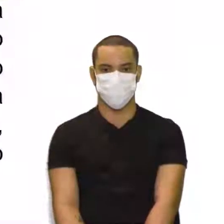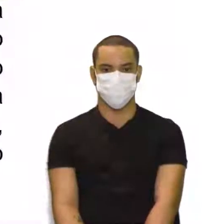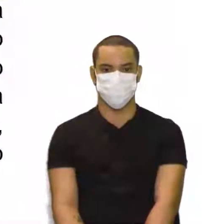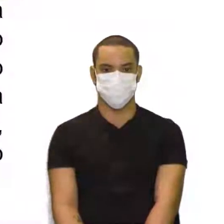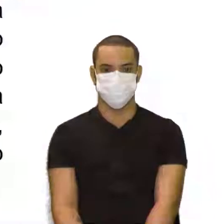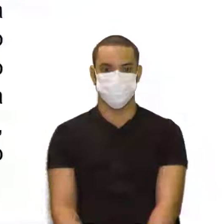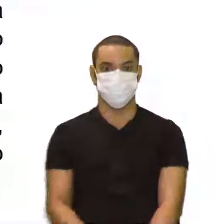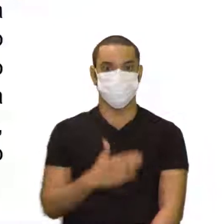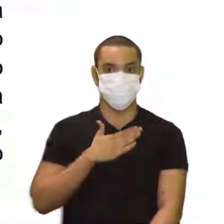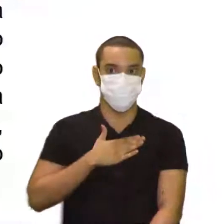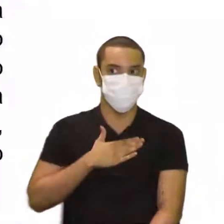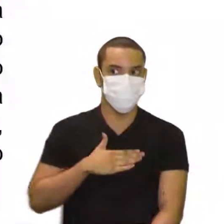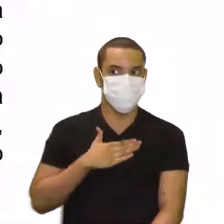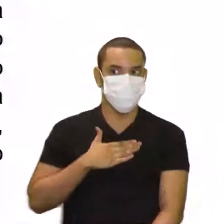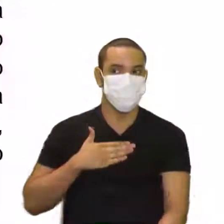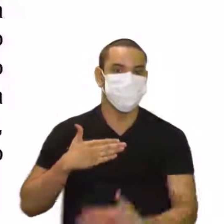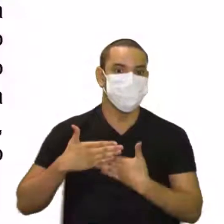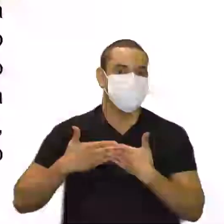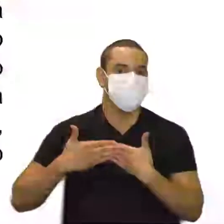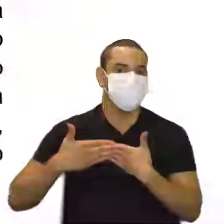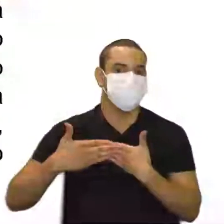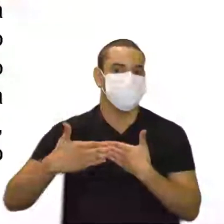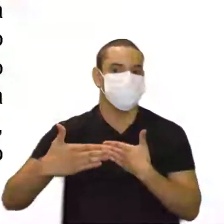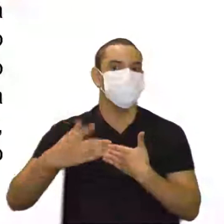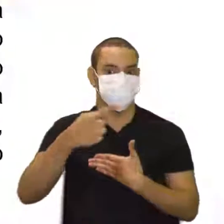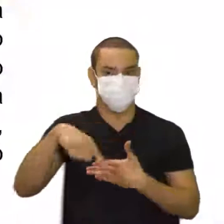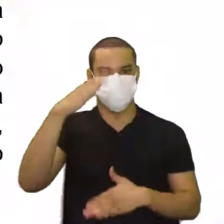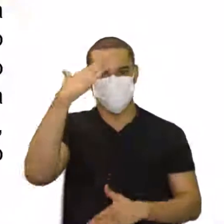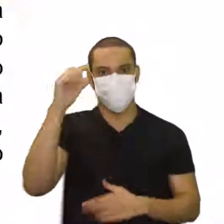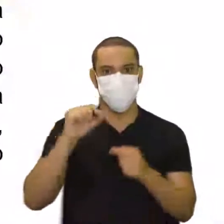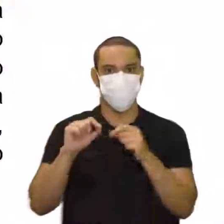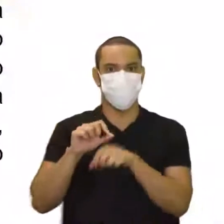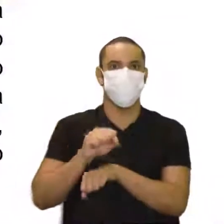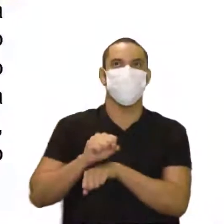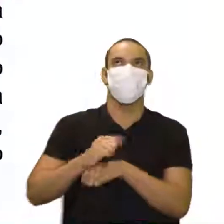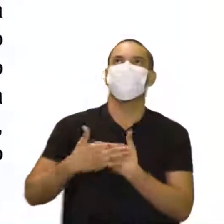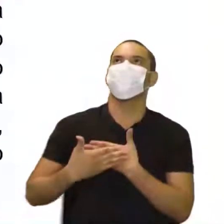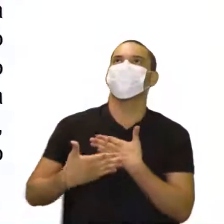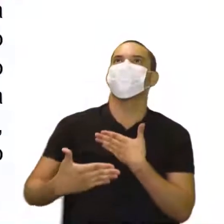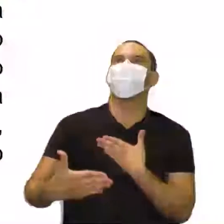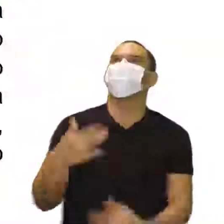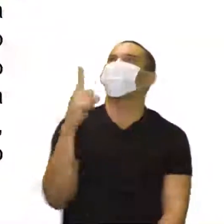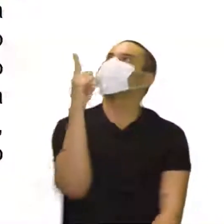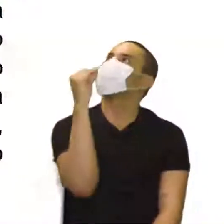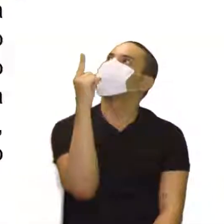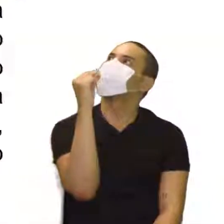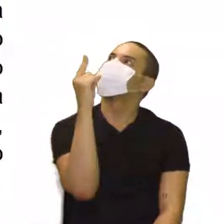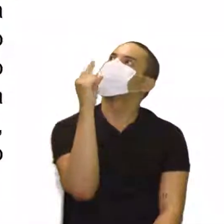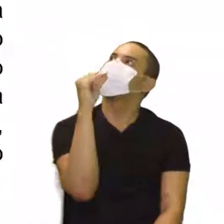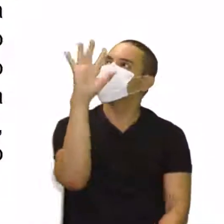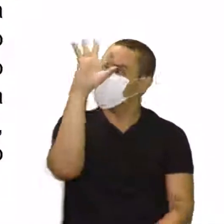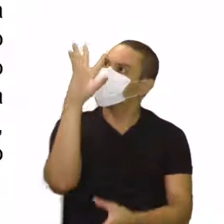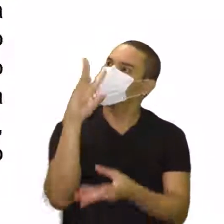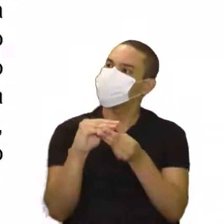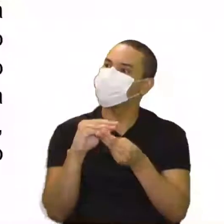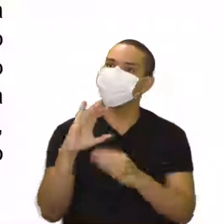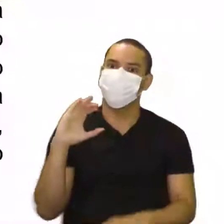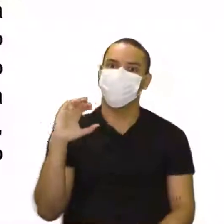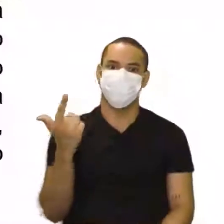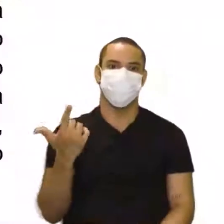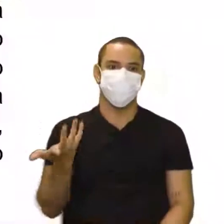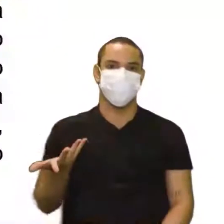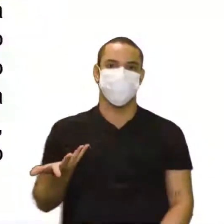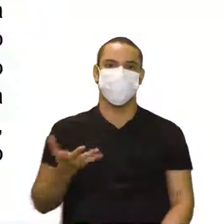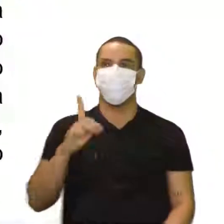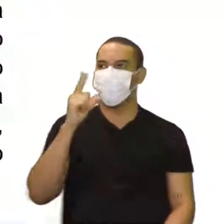A pausa dramática. Com certeza vocês já sabem o que eu faço nessa pausa dramática, né, gente? Mastigar H2O